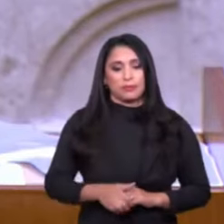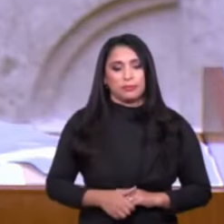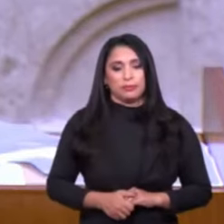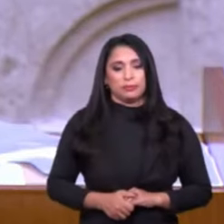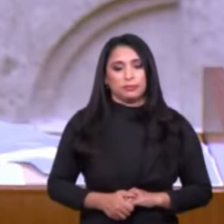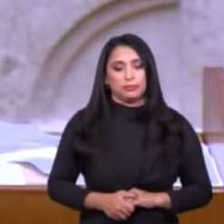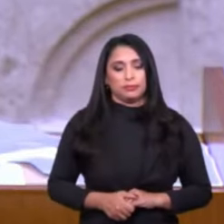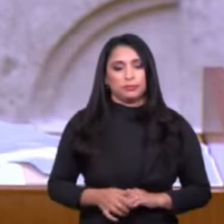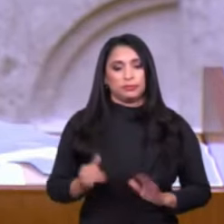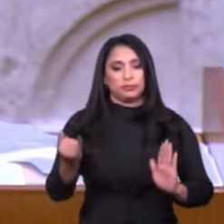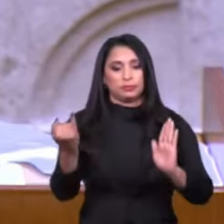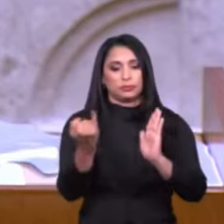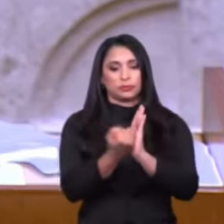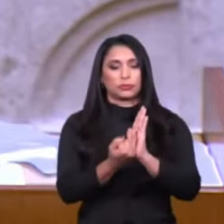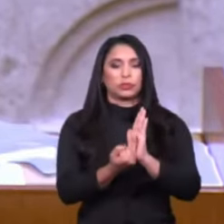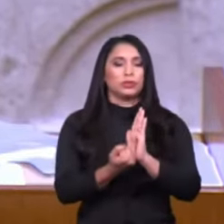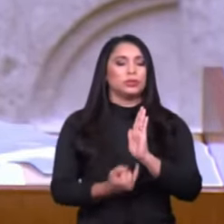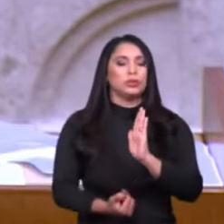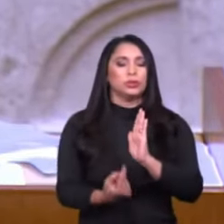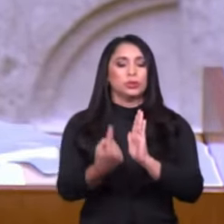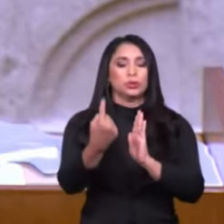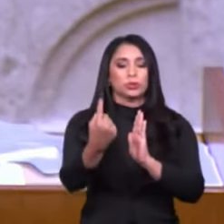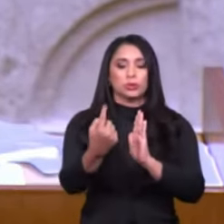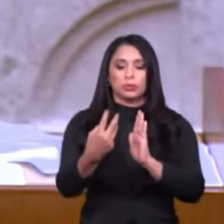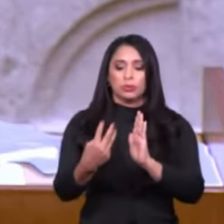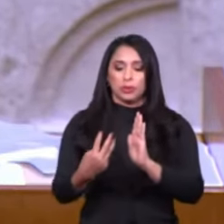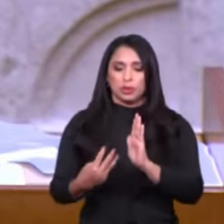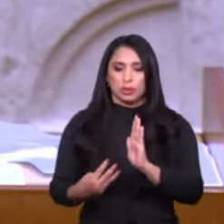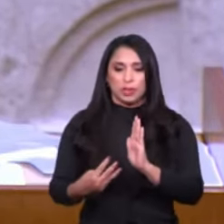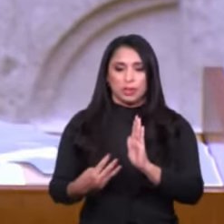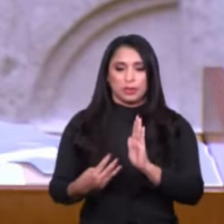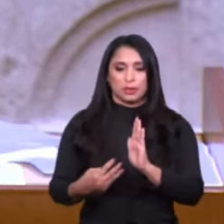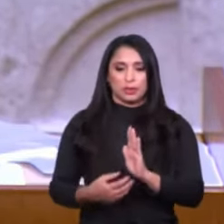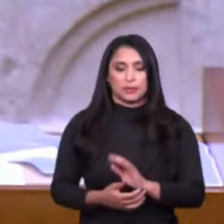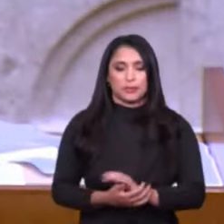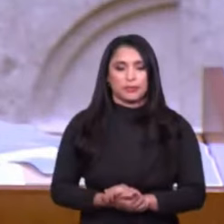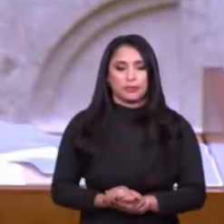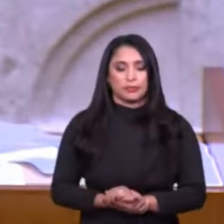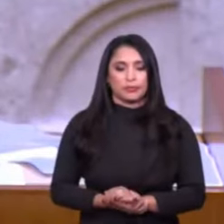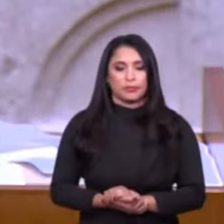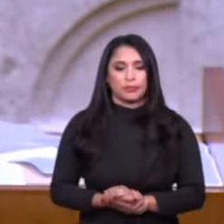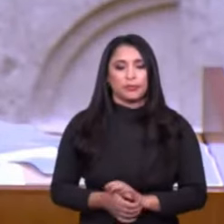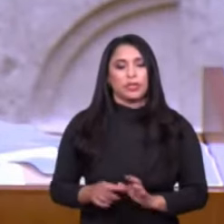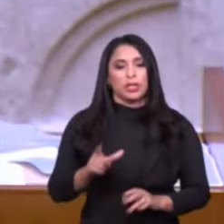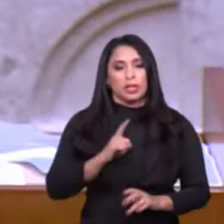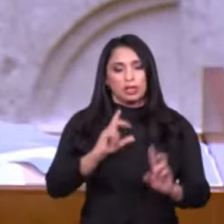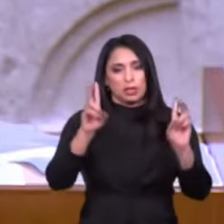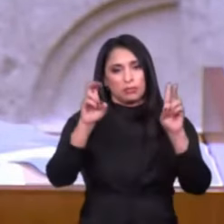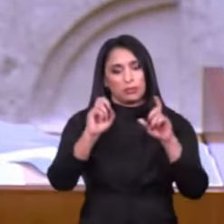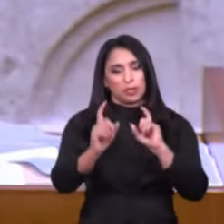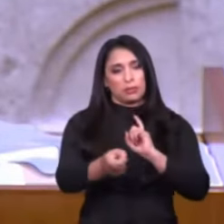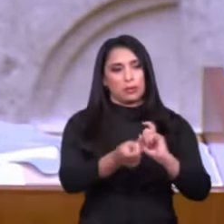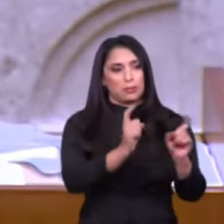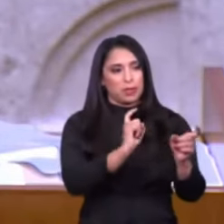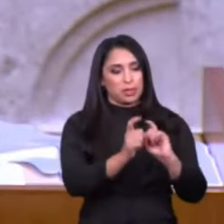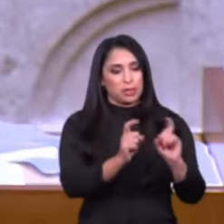dos incisos 1 e 3 têm natureza administrativa,